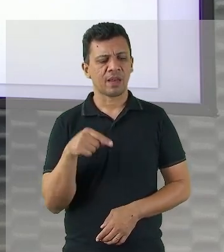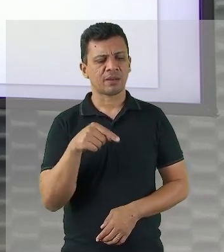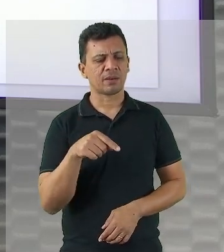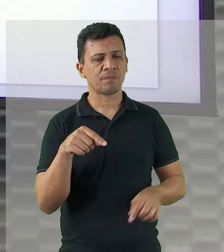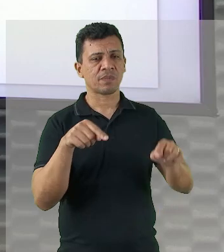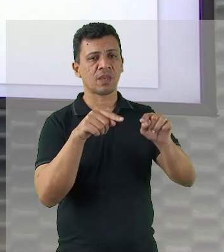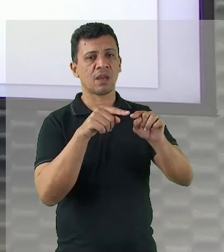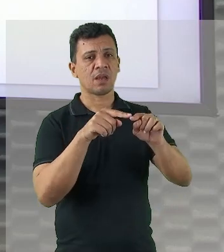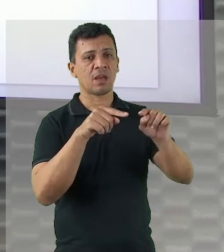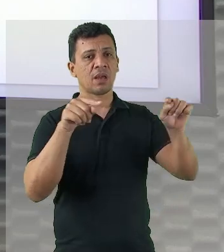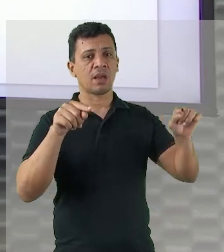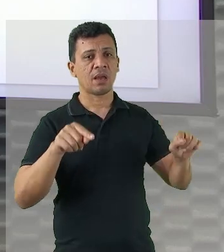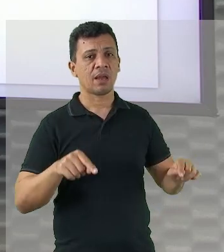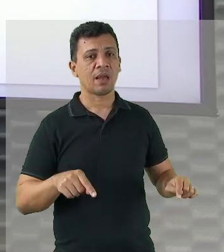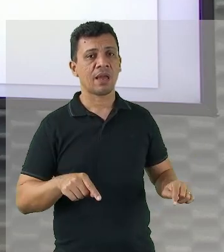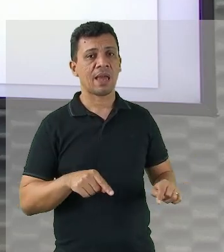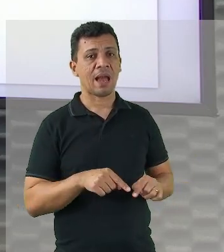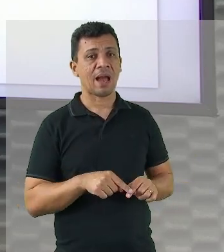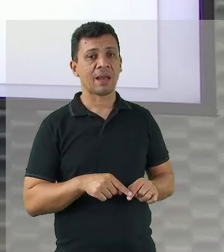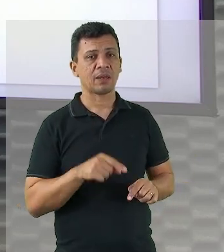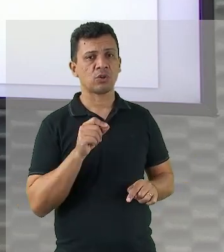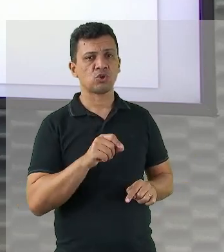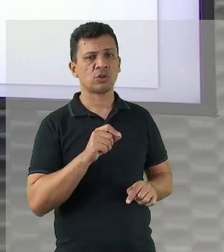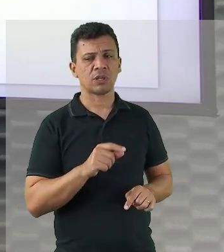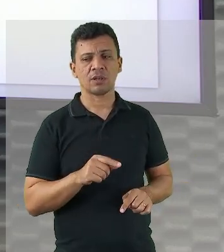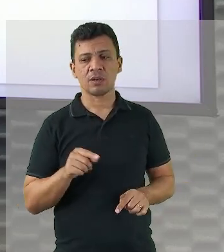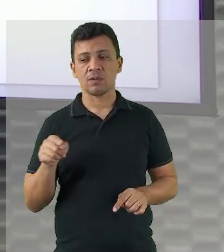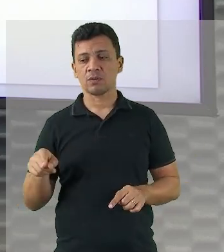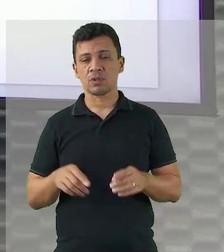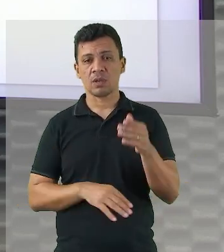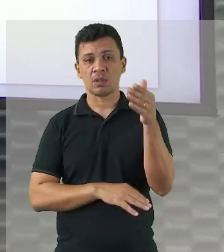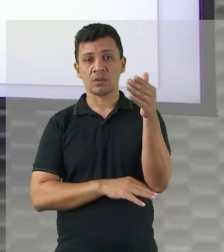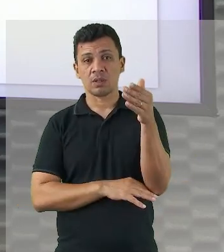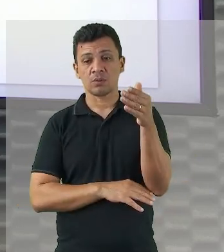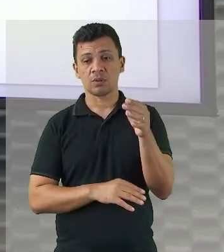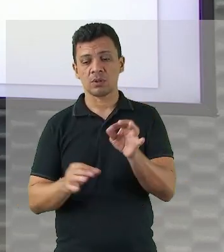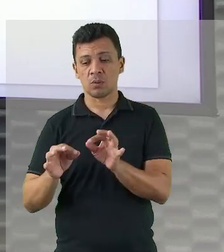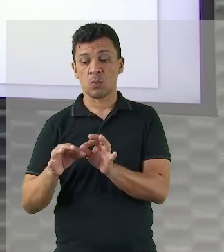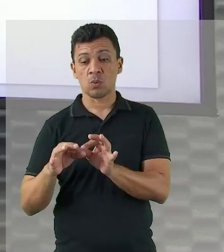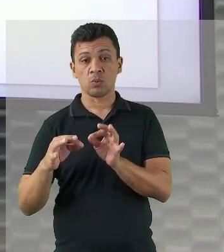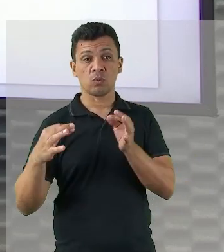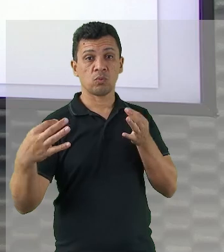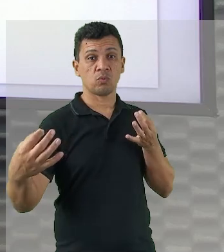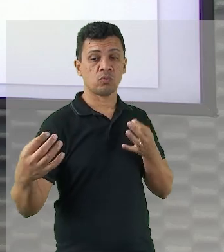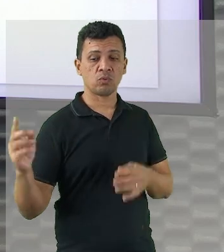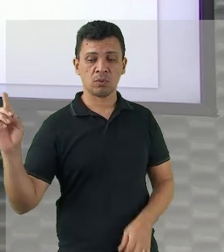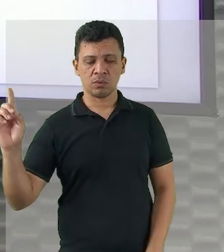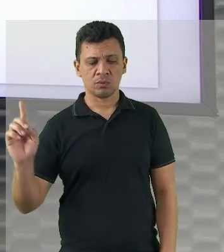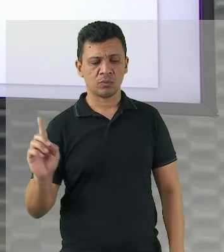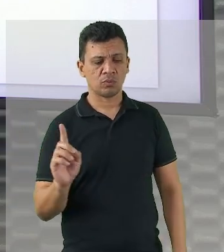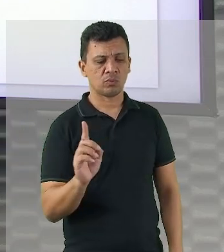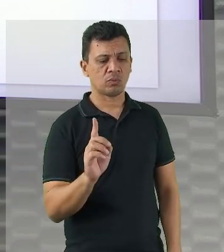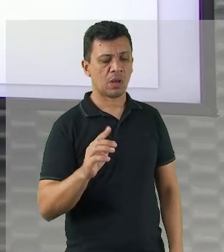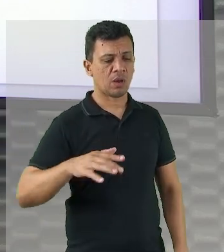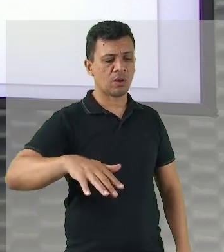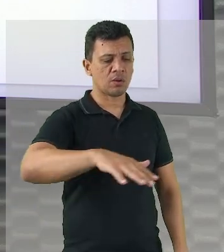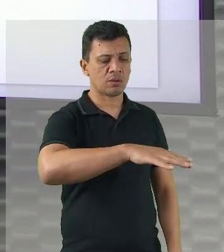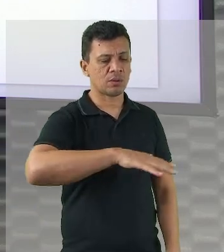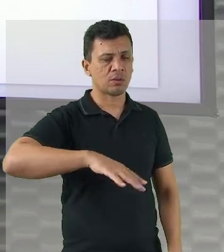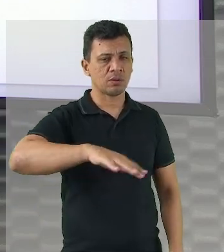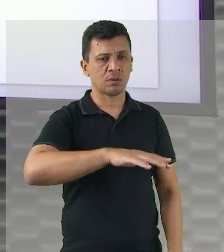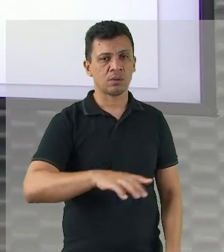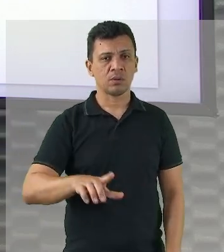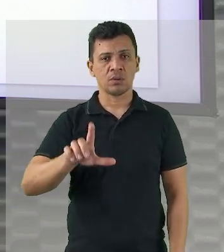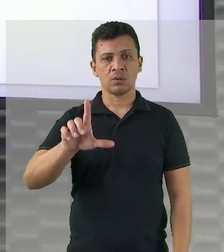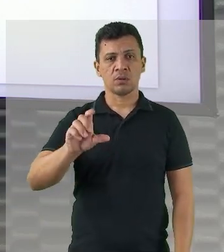área inicial, a área de entrada, quando você chega em um hotel, por exemplo. É no lobby